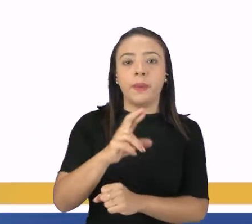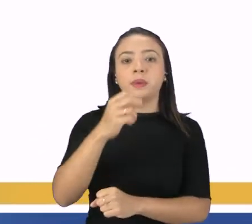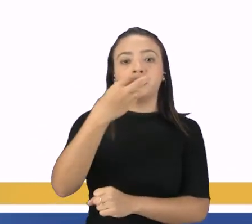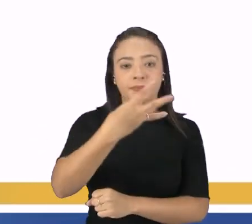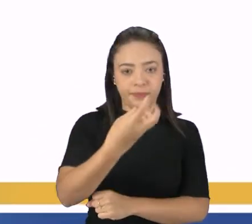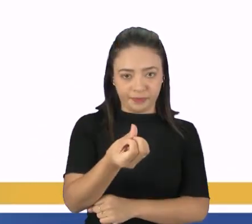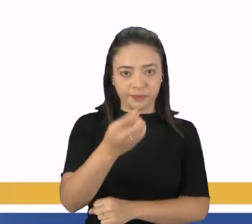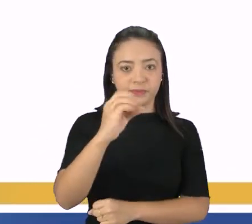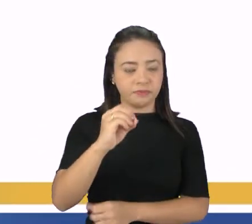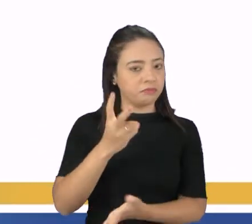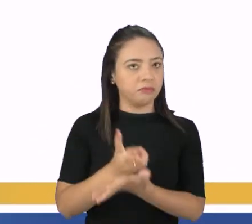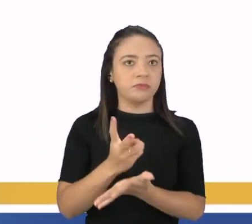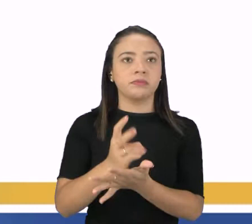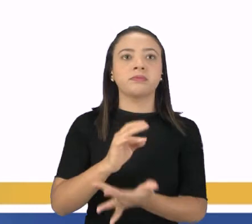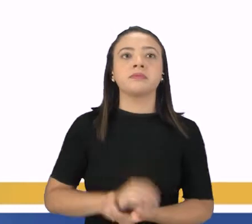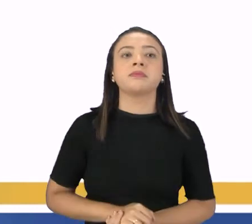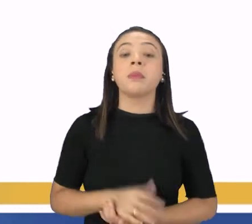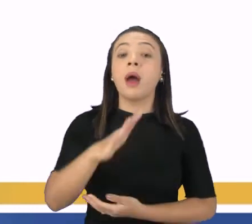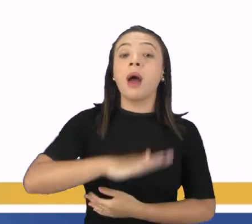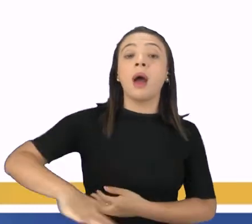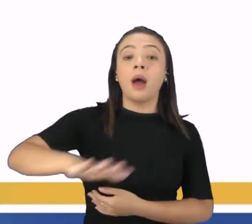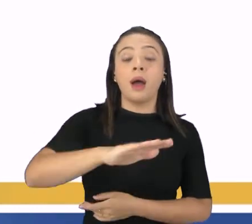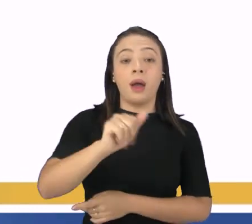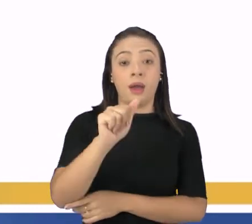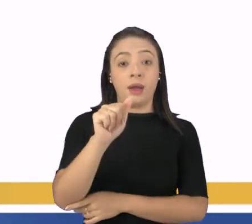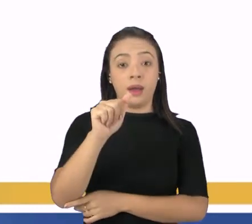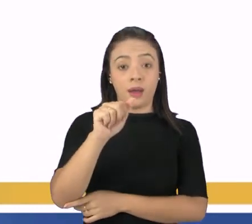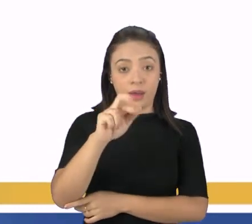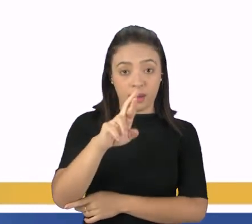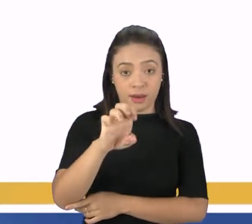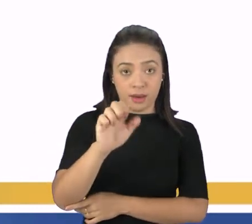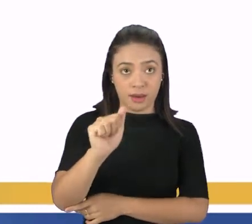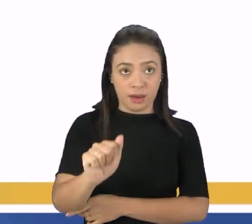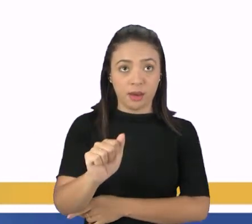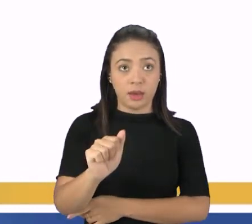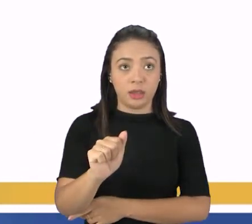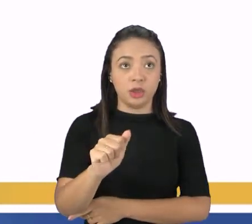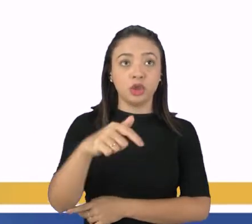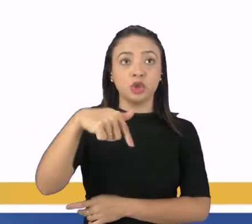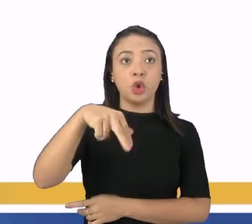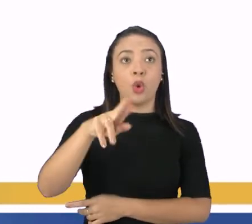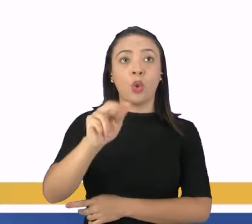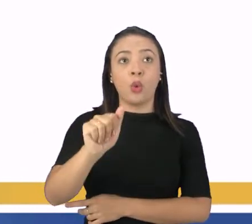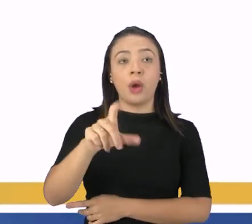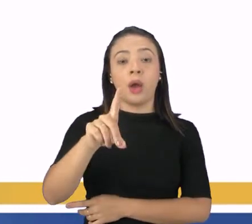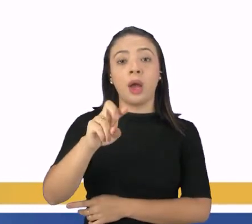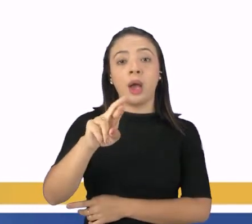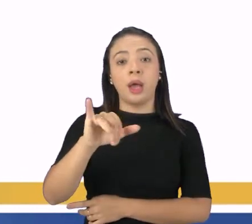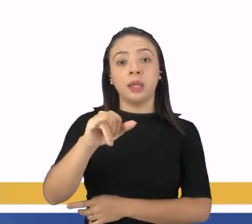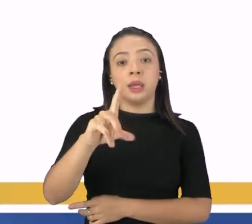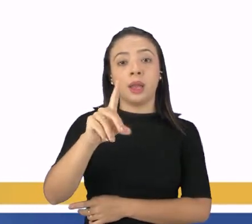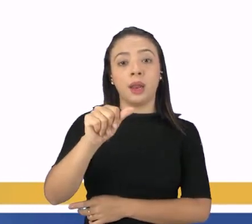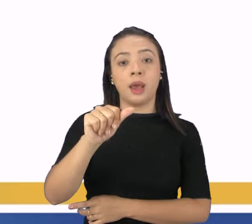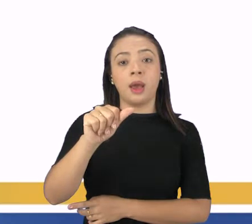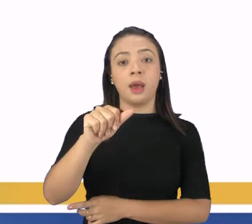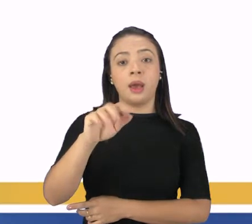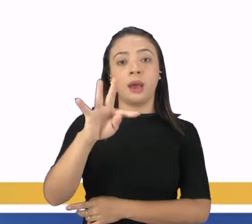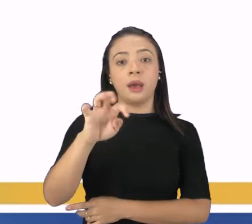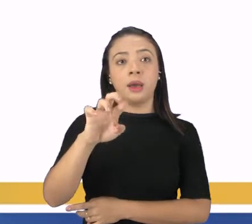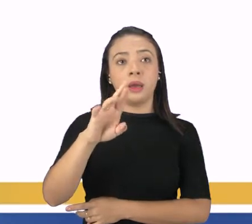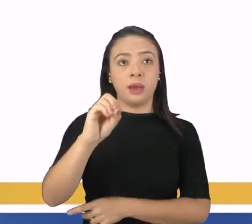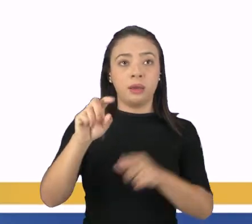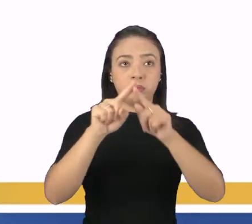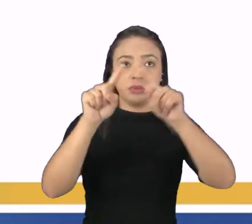Lembre-se que a área, por exemplo, de um quadrilátero aí que chamamos de trapézio, né, é dado por